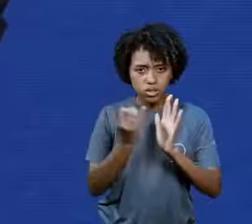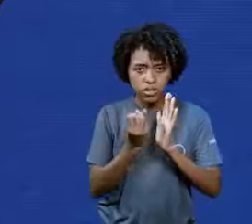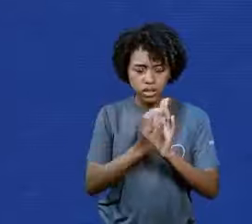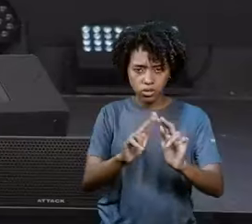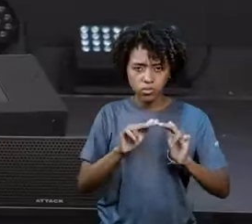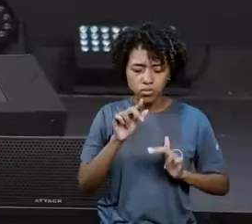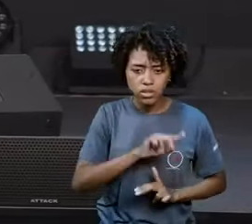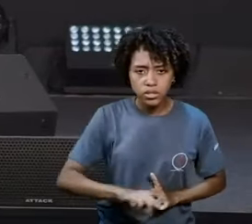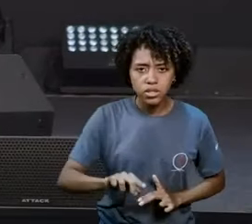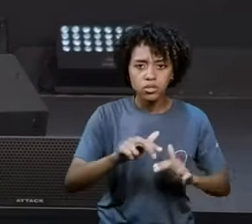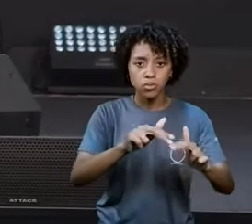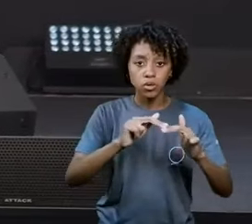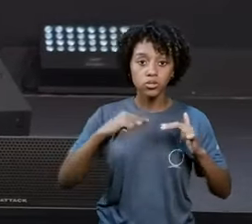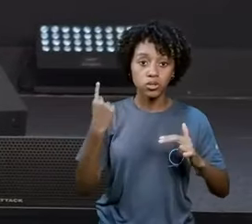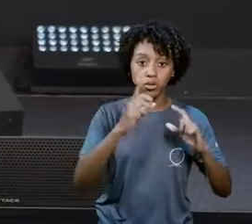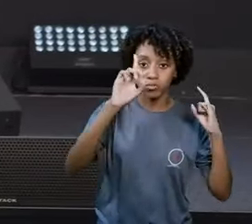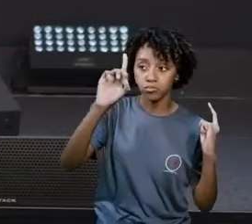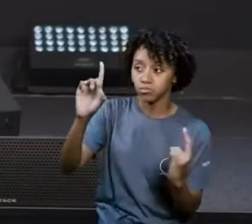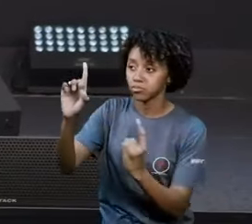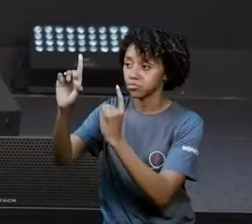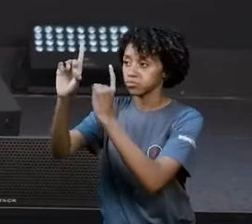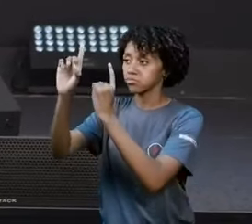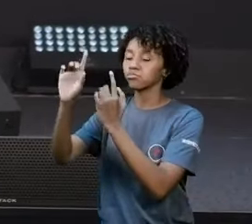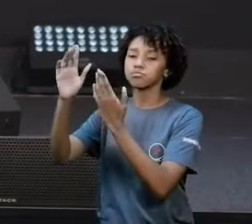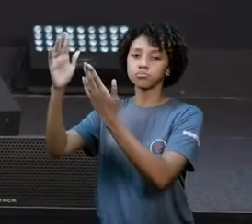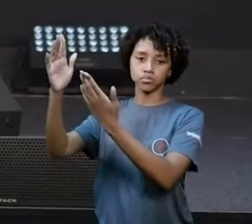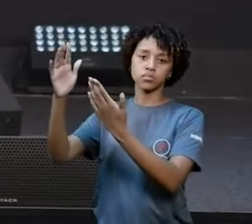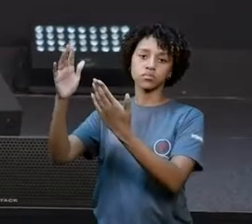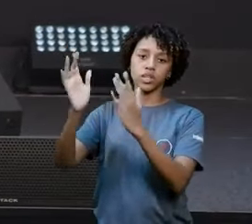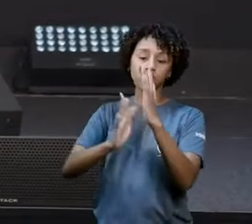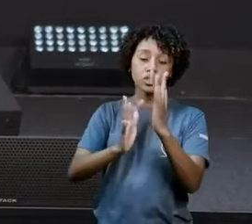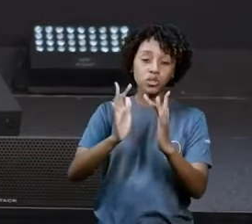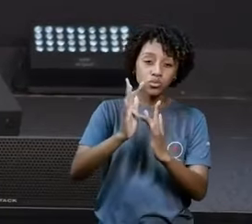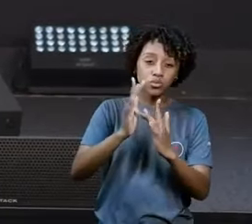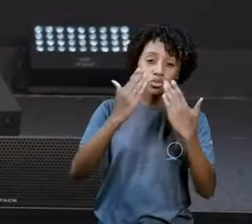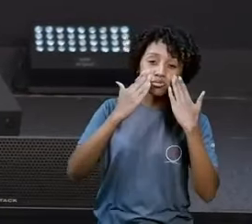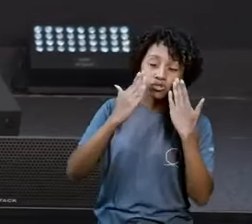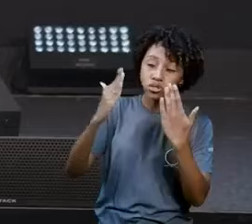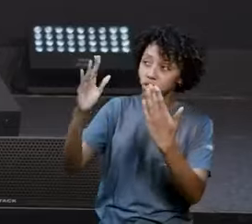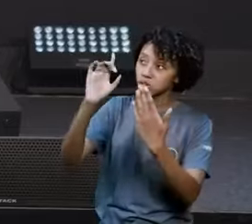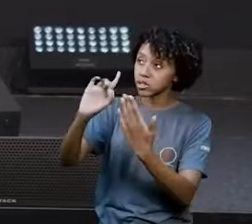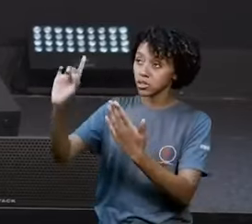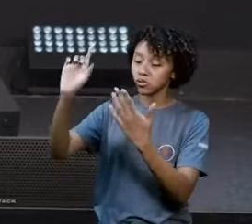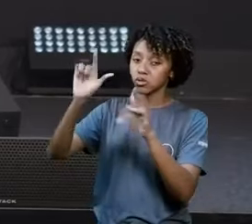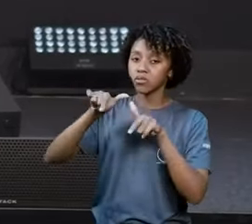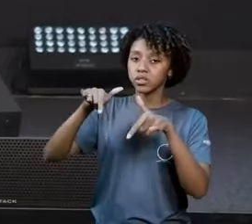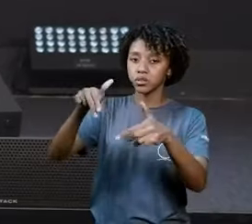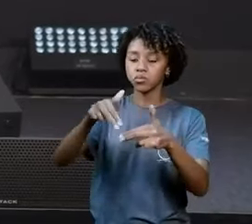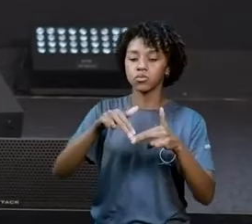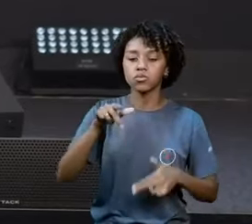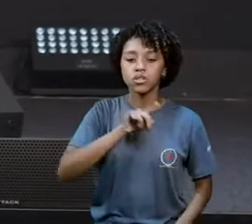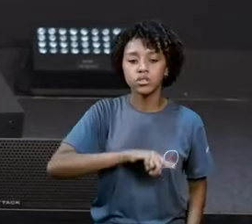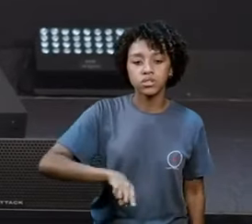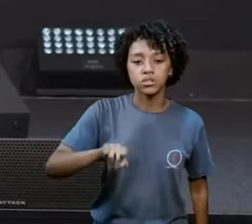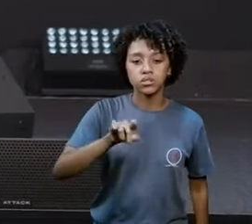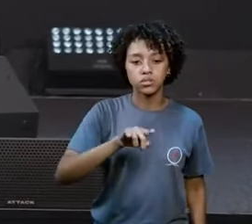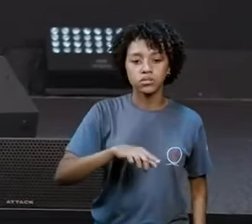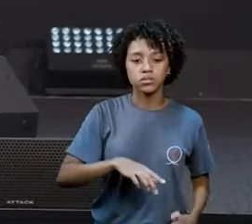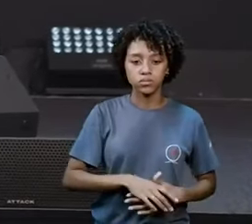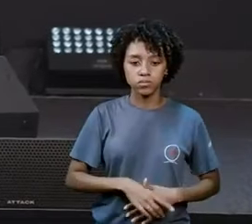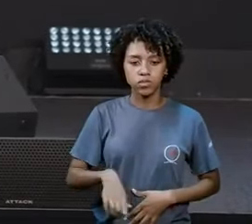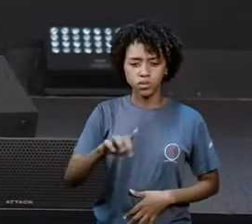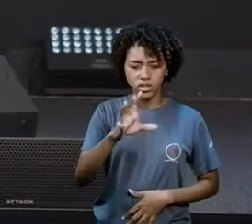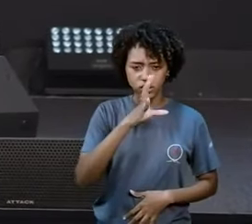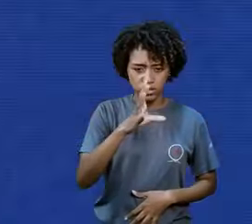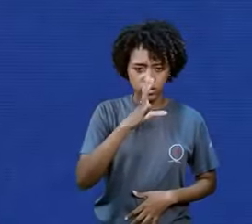tá aqui Deus diante de Deus está agindo na tua causa você tá aqui Deus diante de Deus você tá me